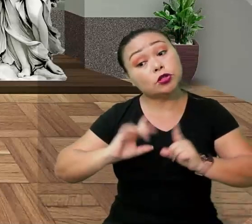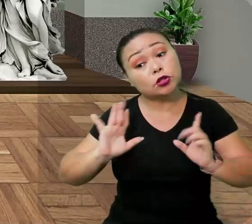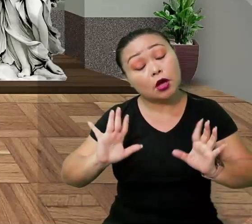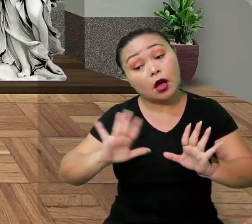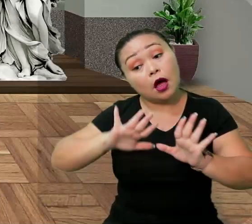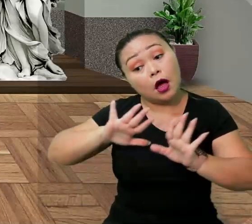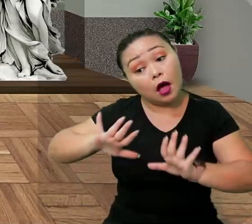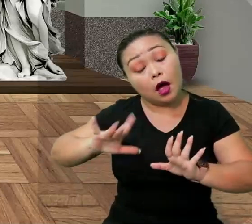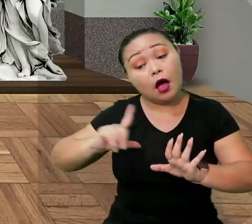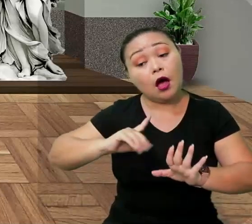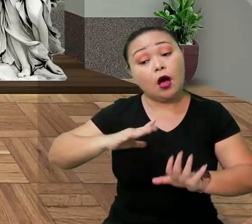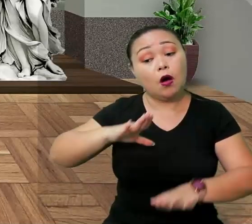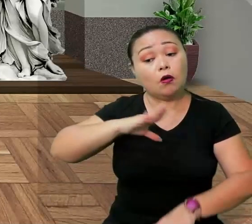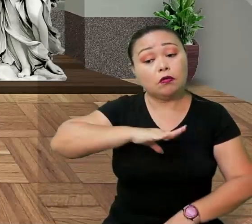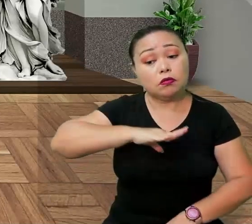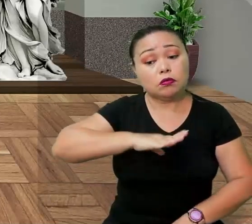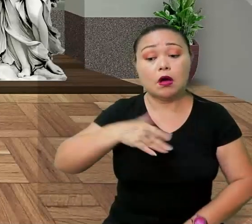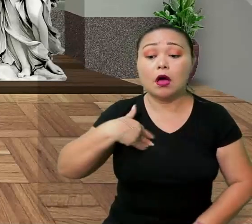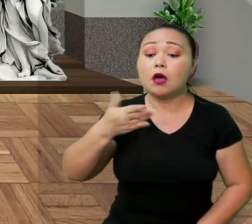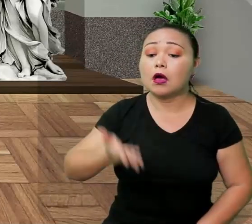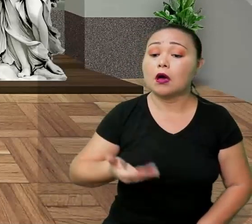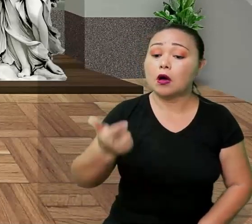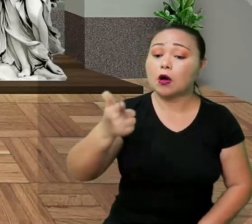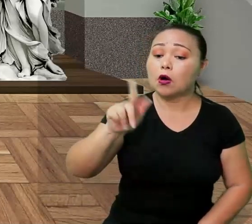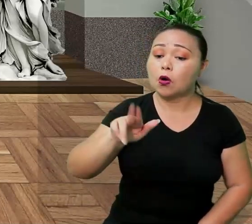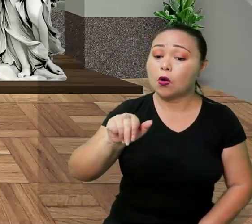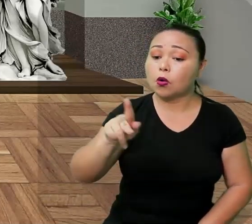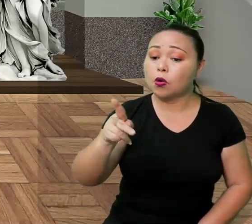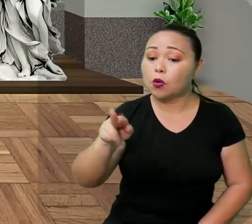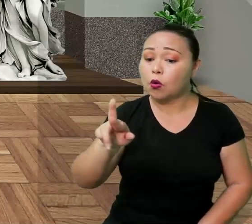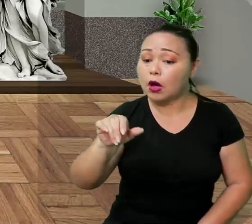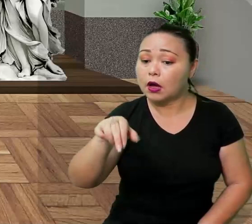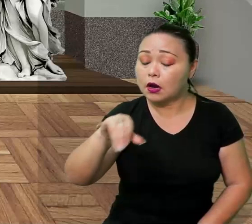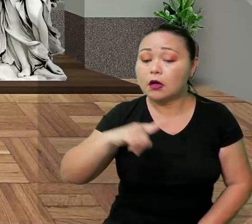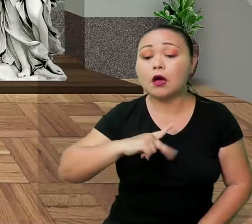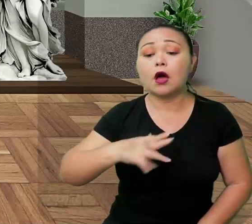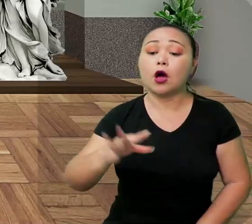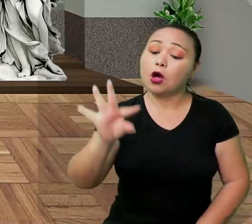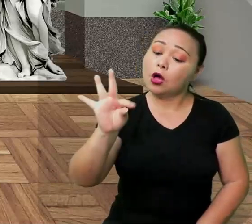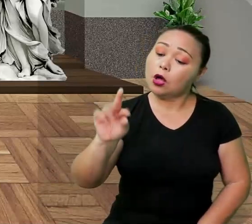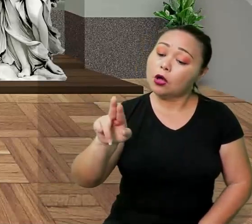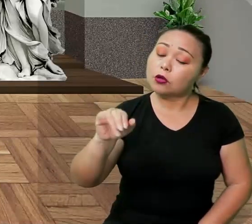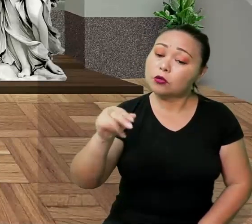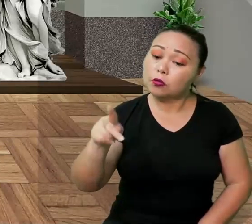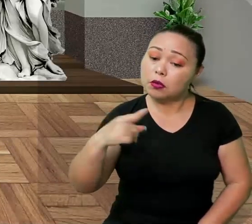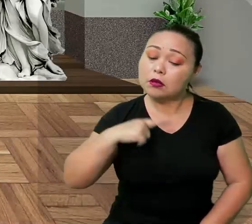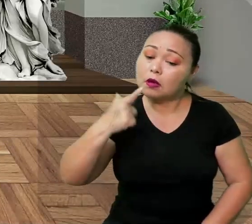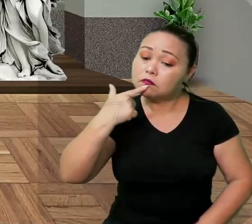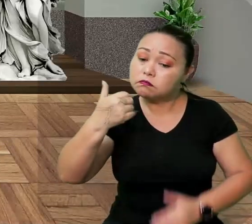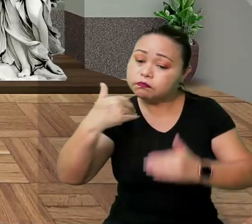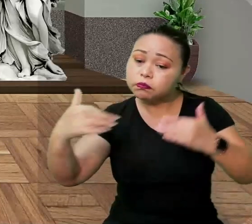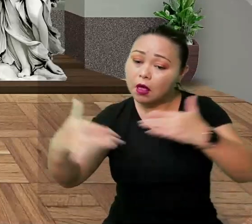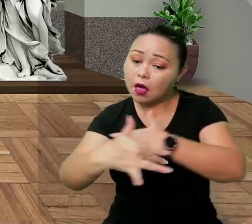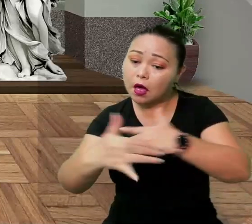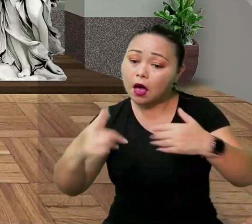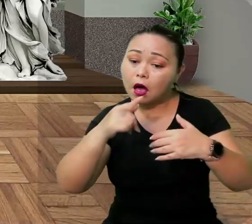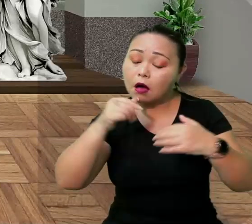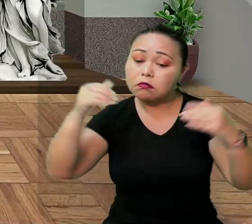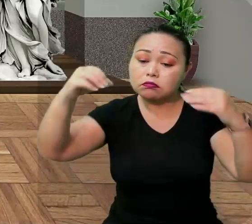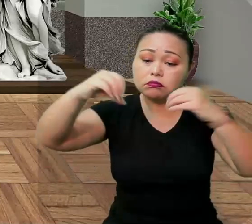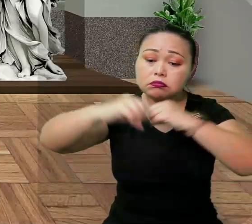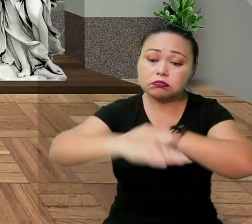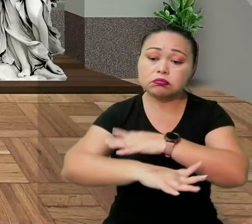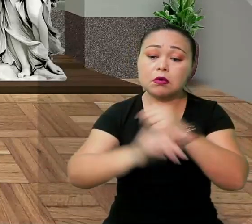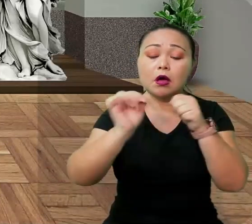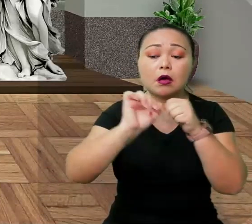portugueses, é a questão dos nossos guaranis, os nossos tupiniquins, né, que estavam no litoral. Tá bom? Os